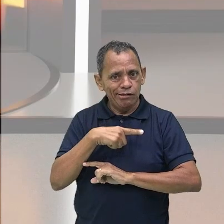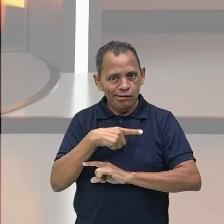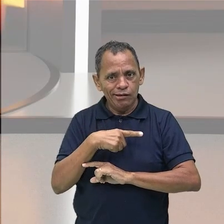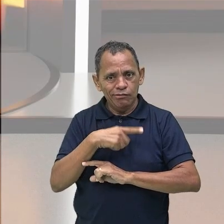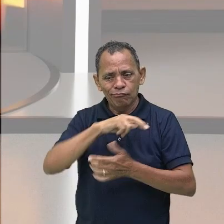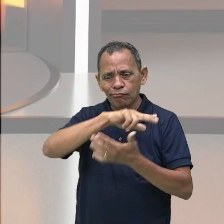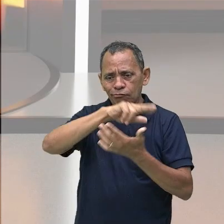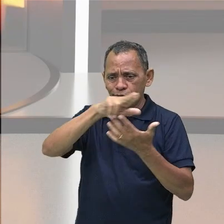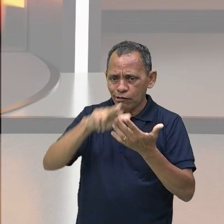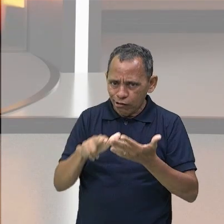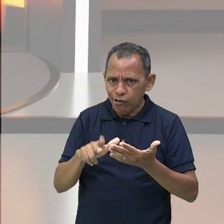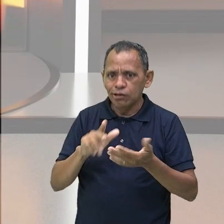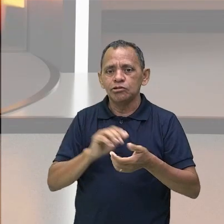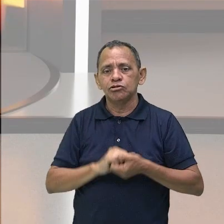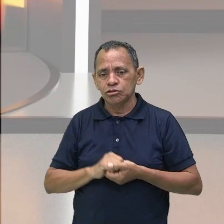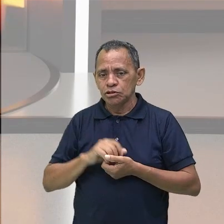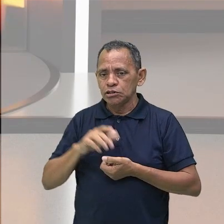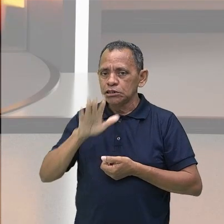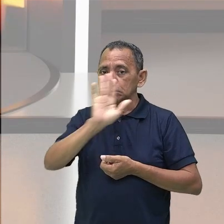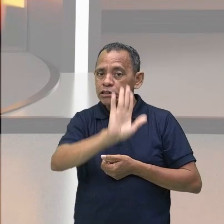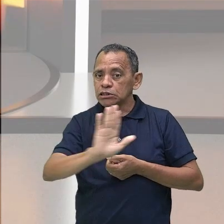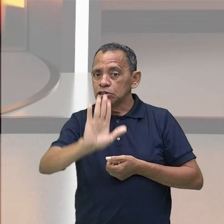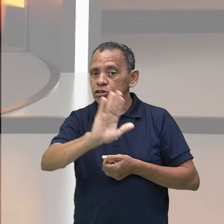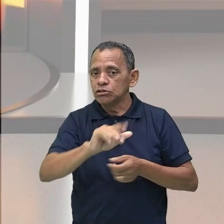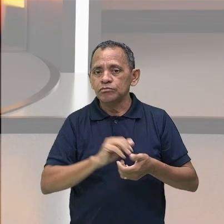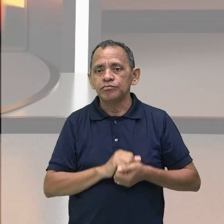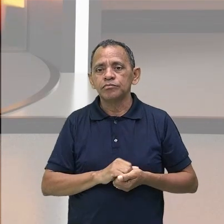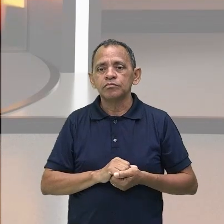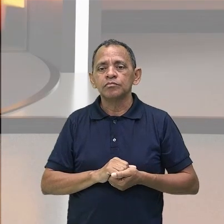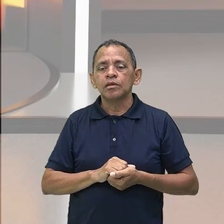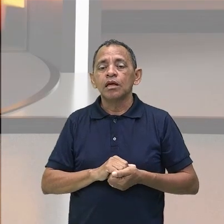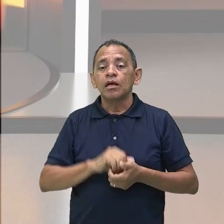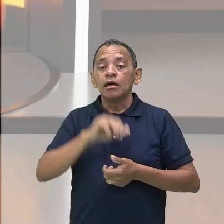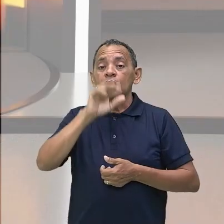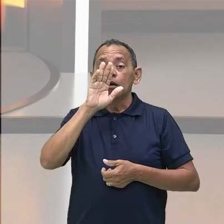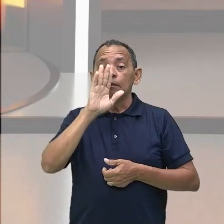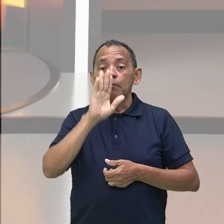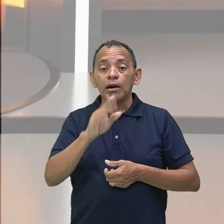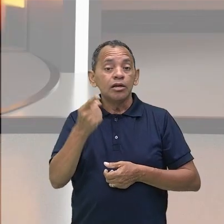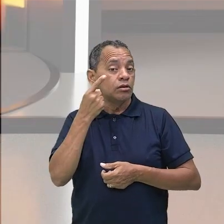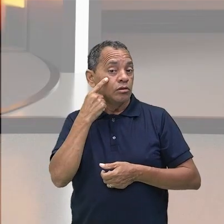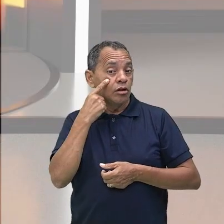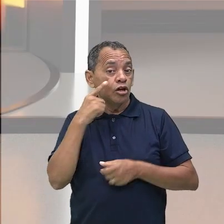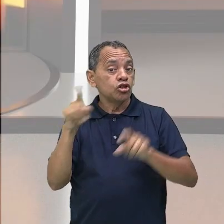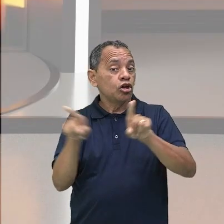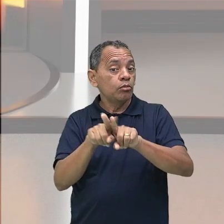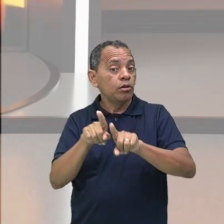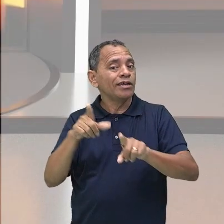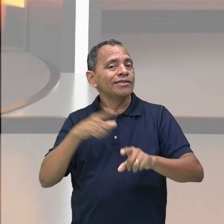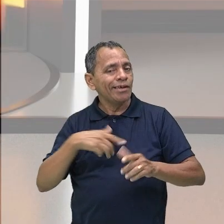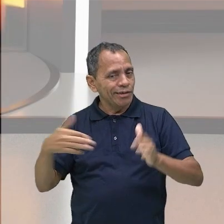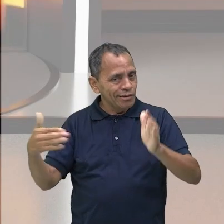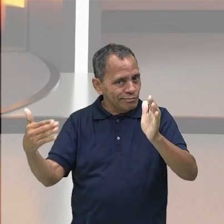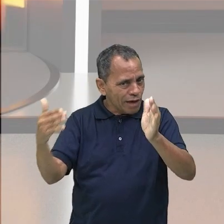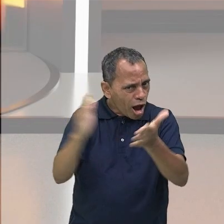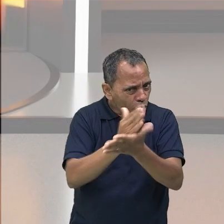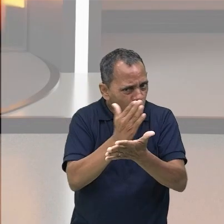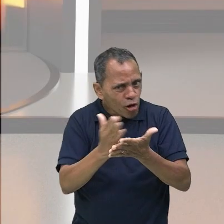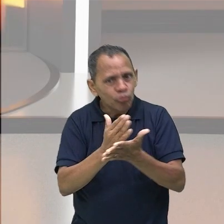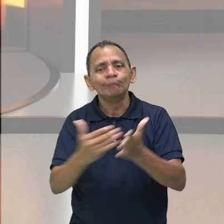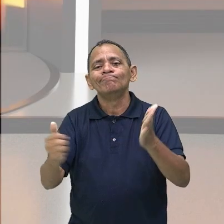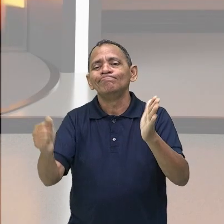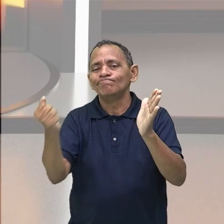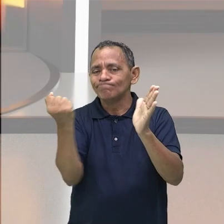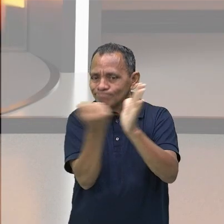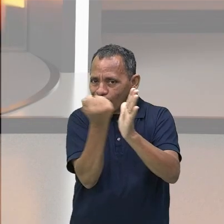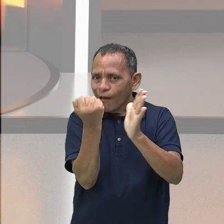que acaba ajudando bastante. Porém, a gente vai observar que vai existir alguns impactos que acabam ocorrendo, né,